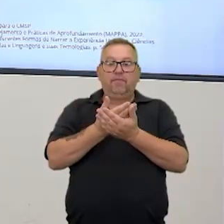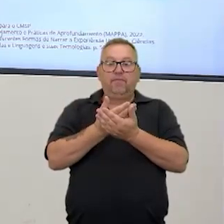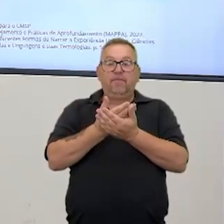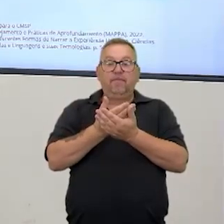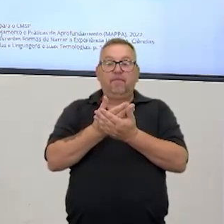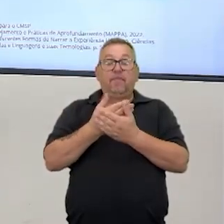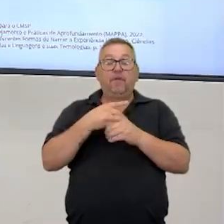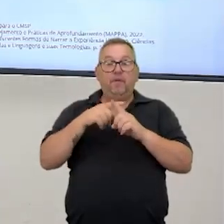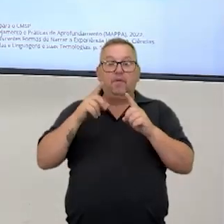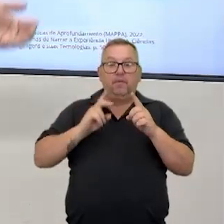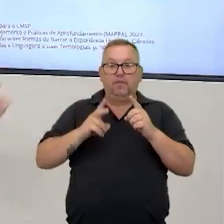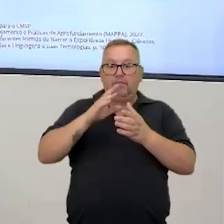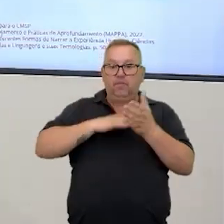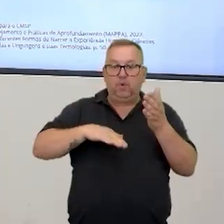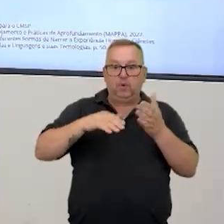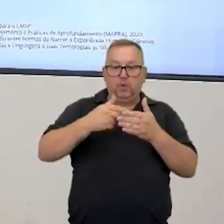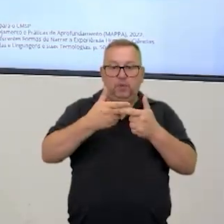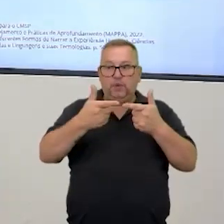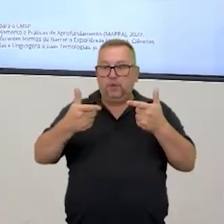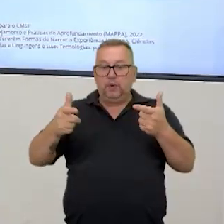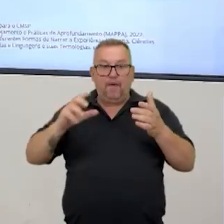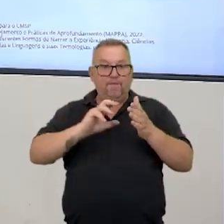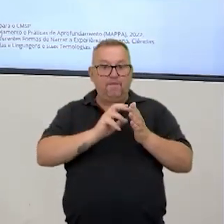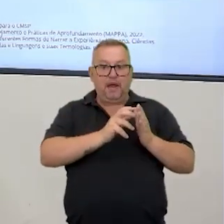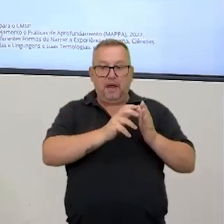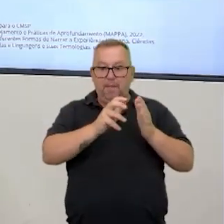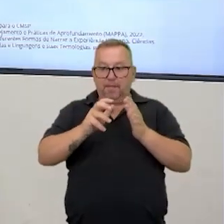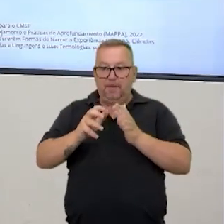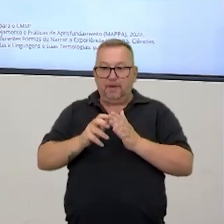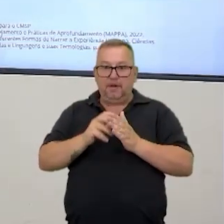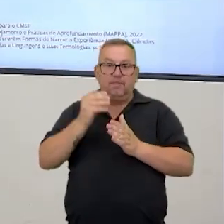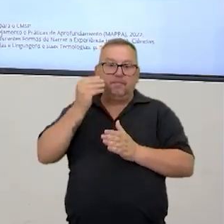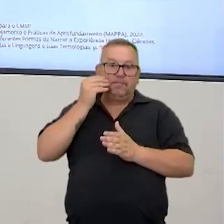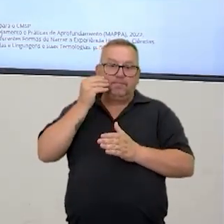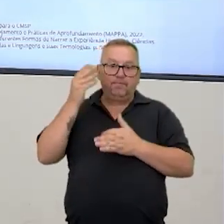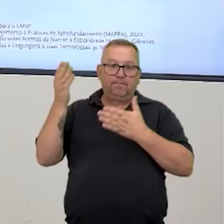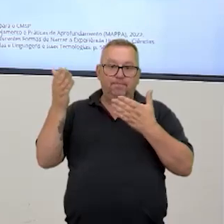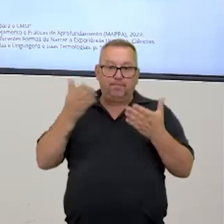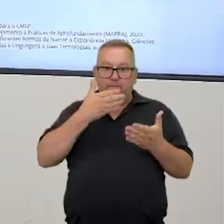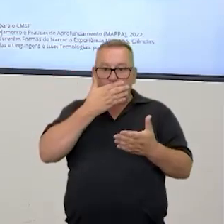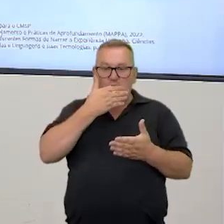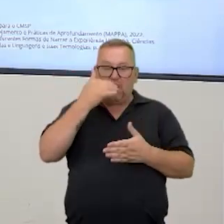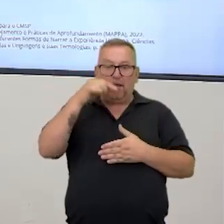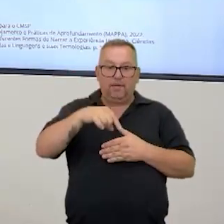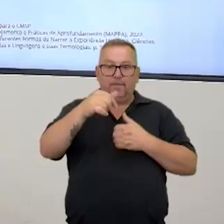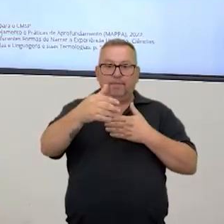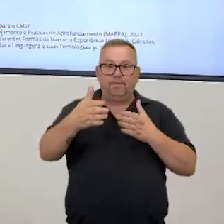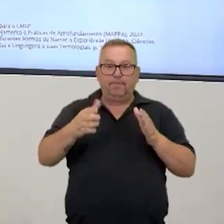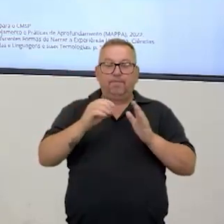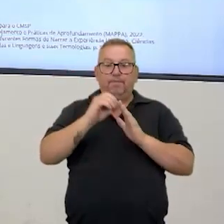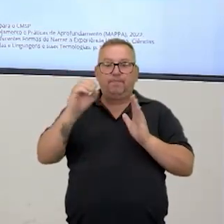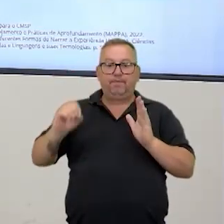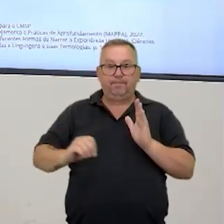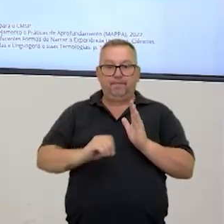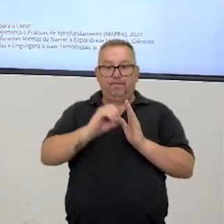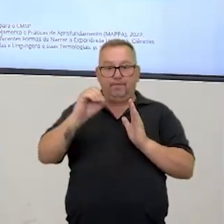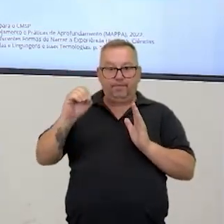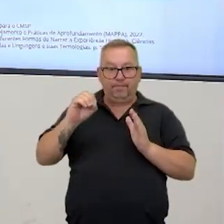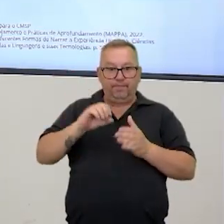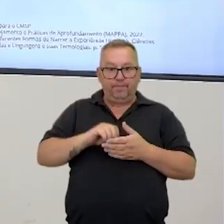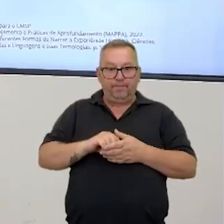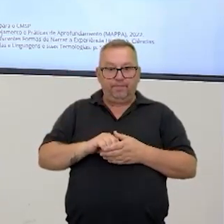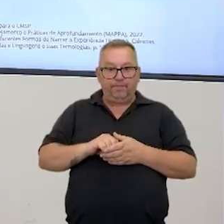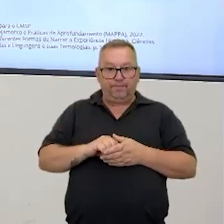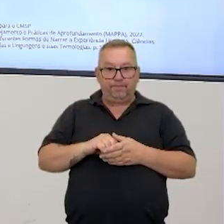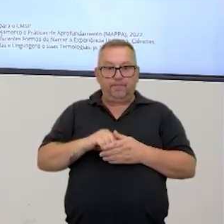mesmo dotado de todas essas ferramentas, a gente tenta trazer esse ambiente aqui para dentro do estúdio. Agora,